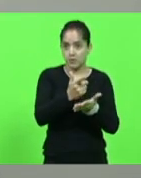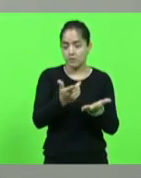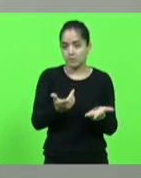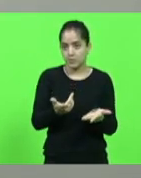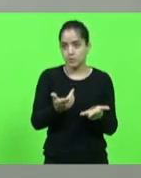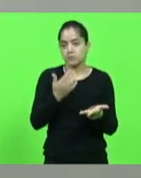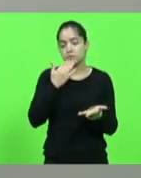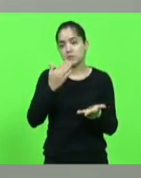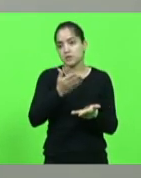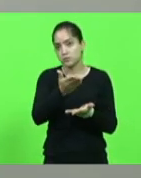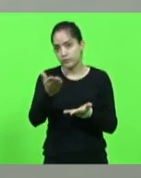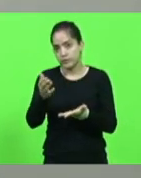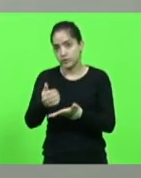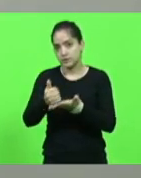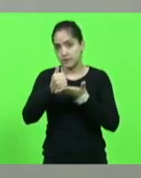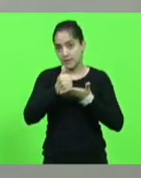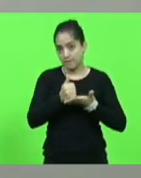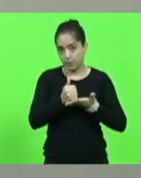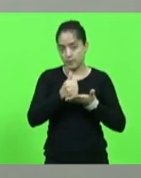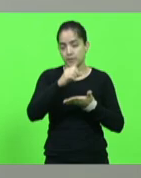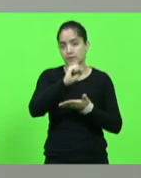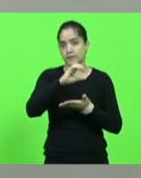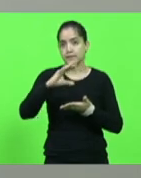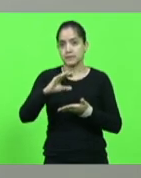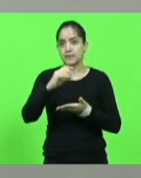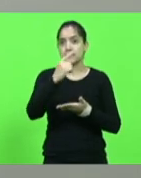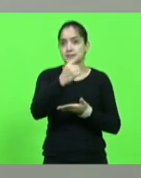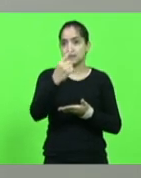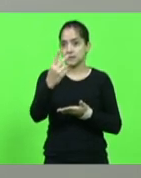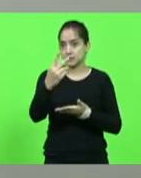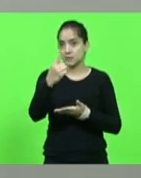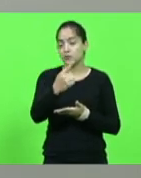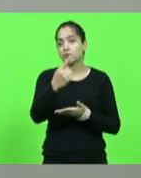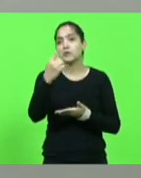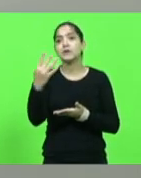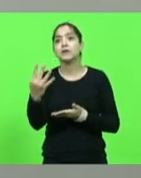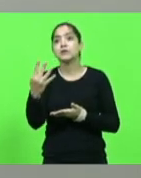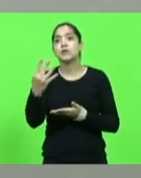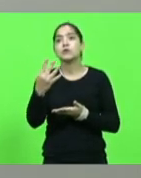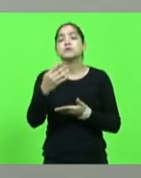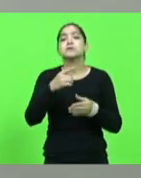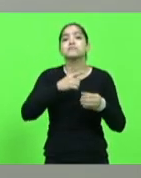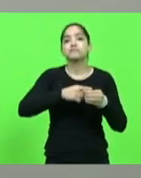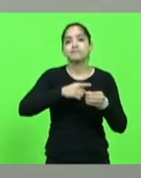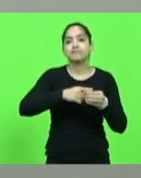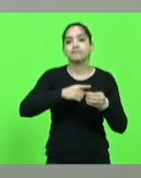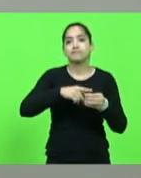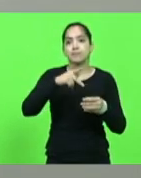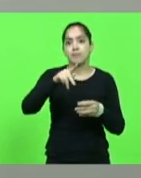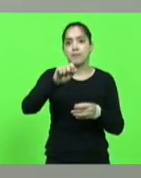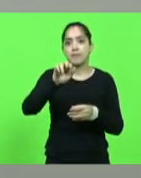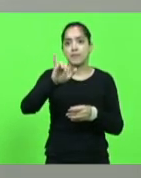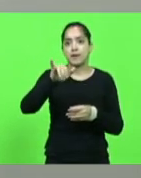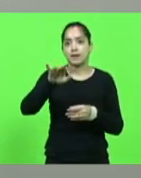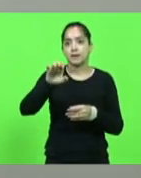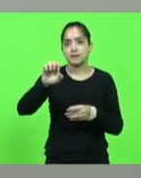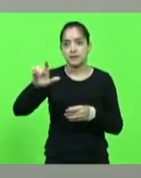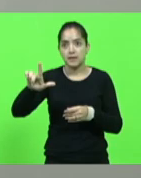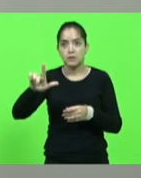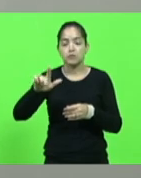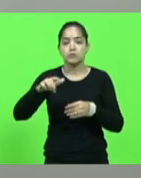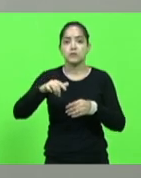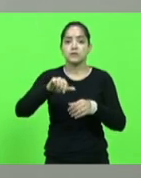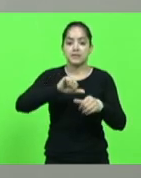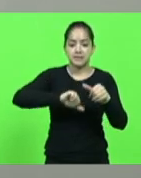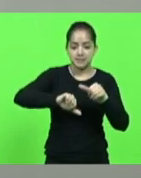nossos colegas para que a SC-114, no município de Painel, nesse desvio, o